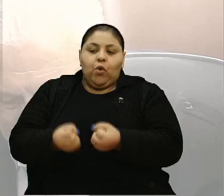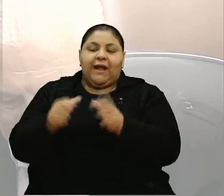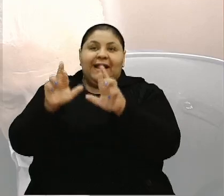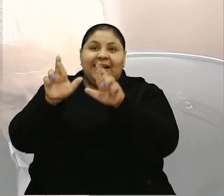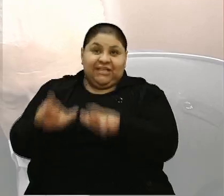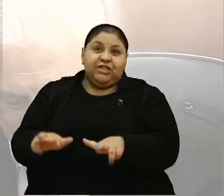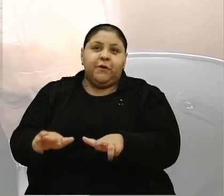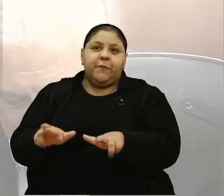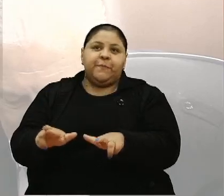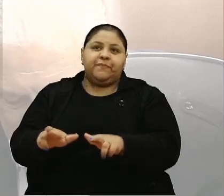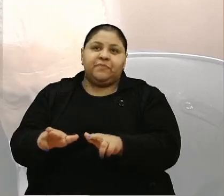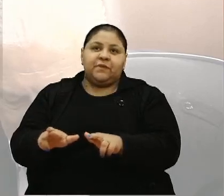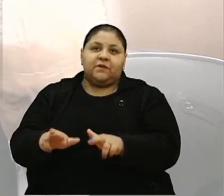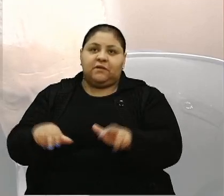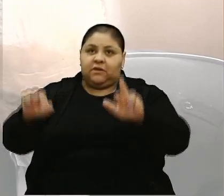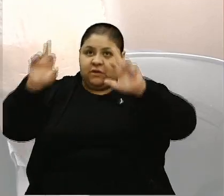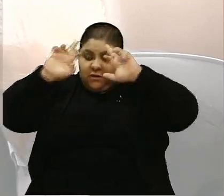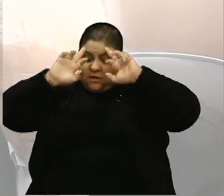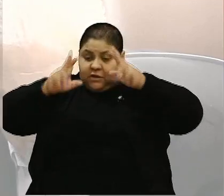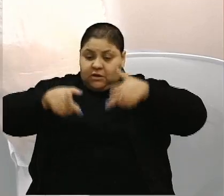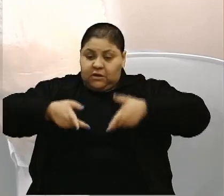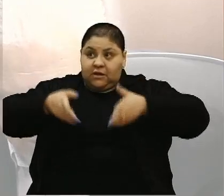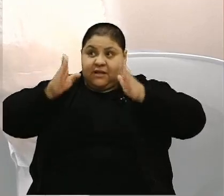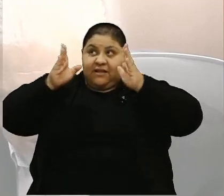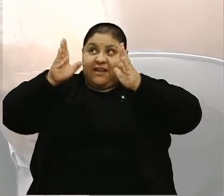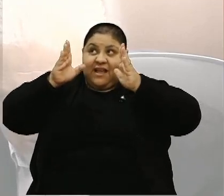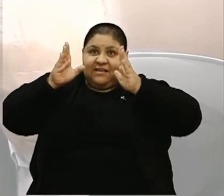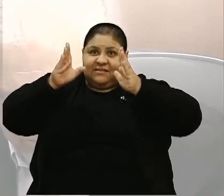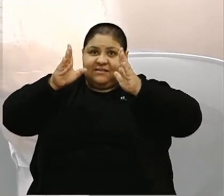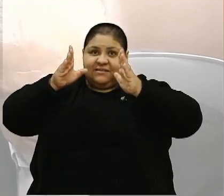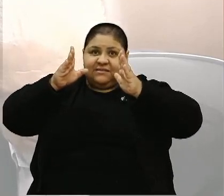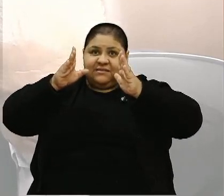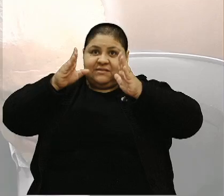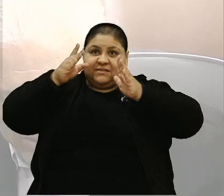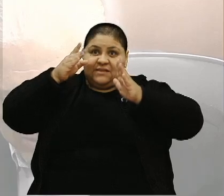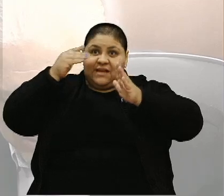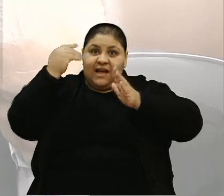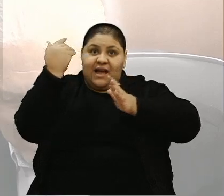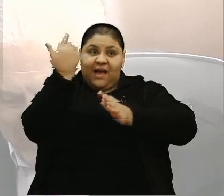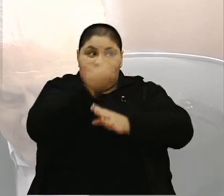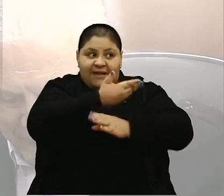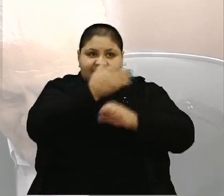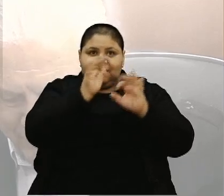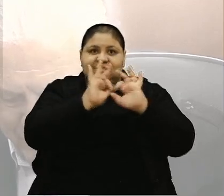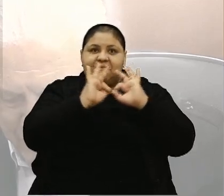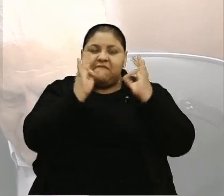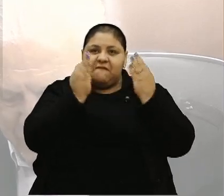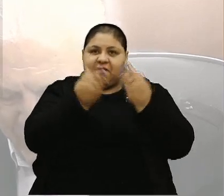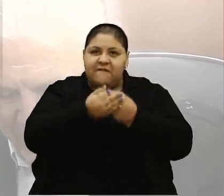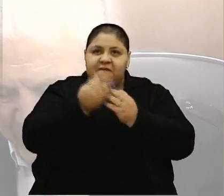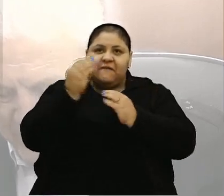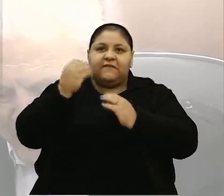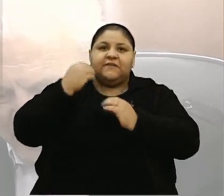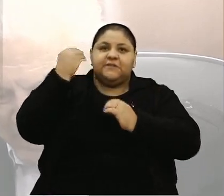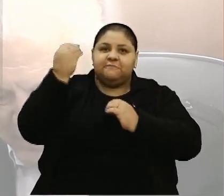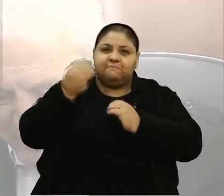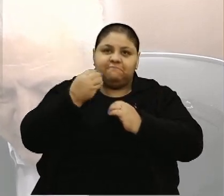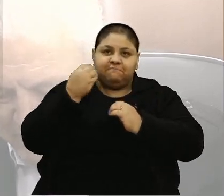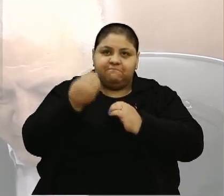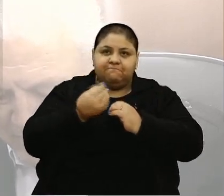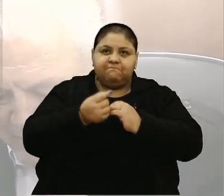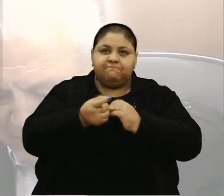Aparecida, eles são reconhecidos graças a essa família, né, pela experiência, pela